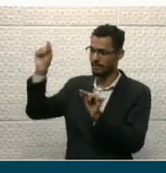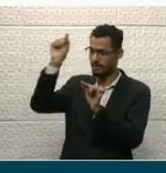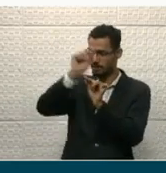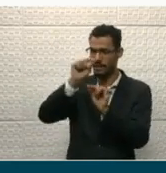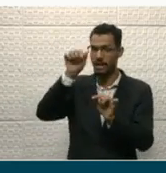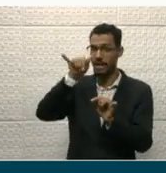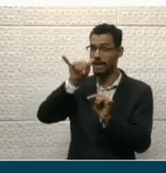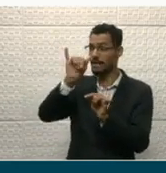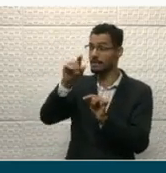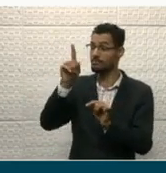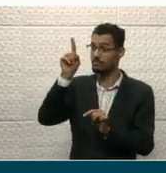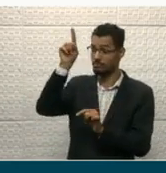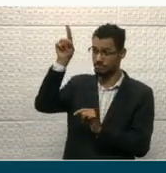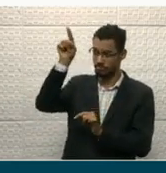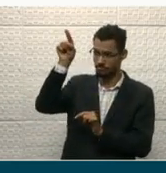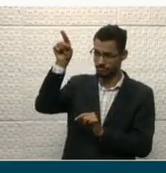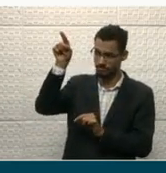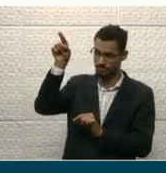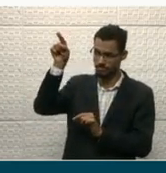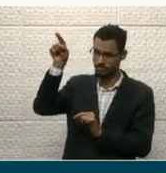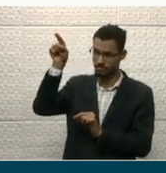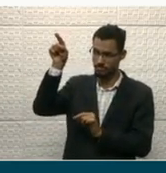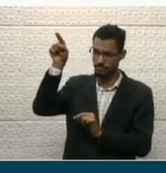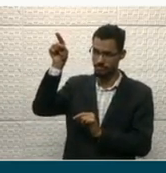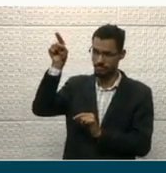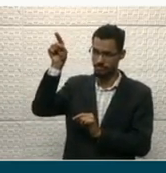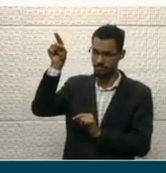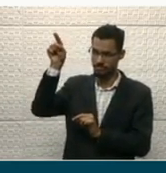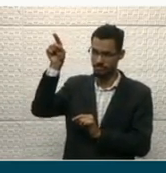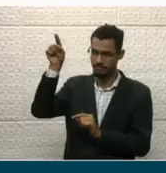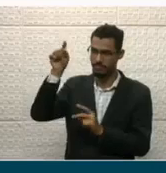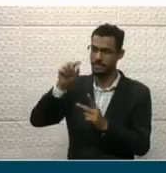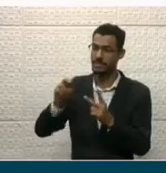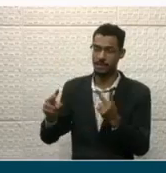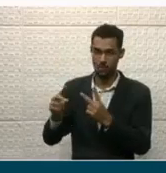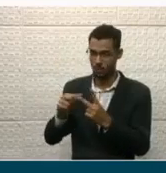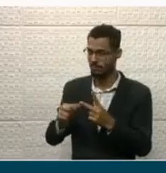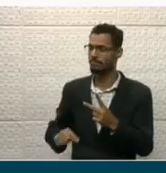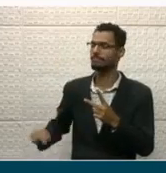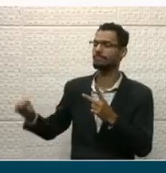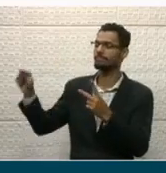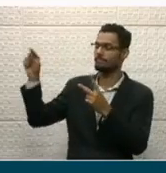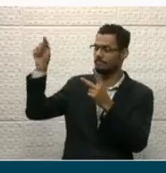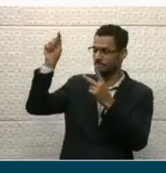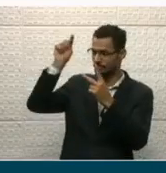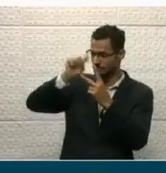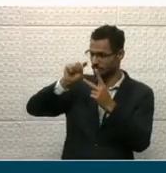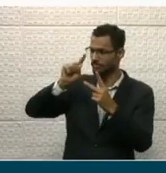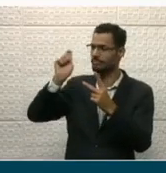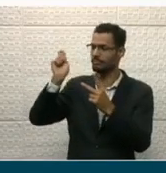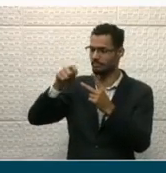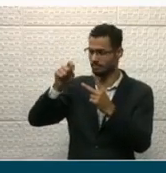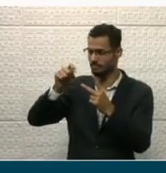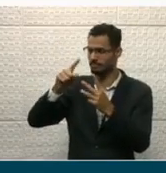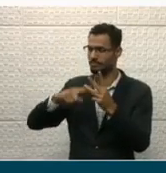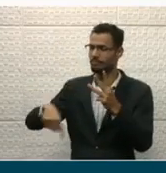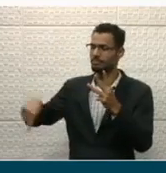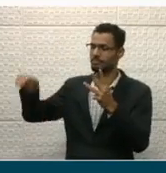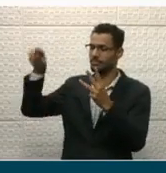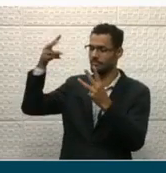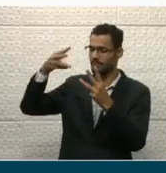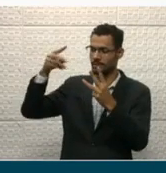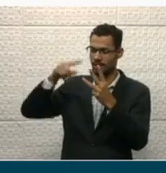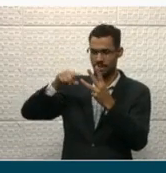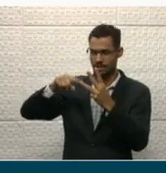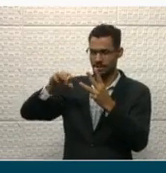está associada à primeira componente da imagem. A segunda componente da imagem, e a